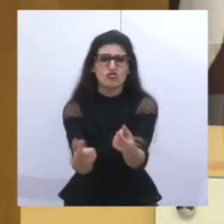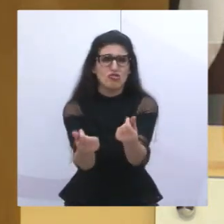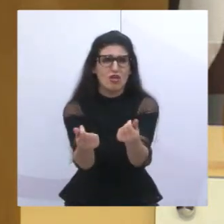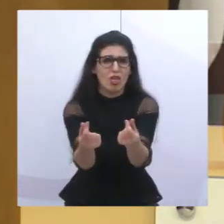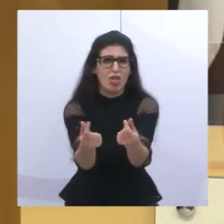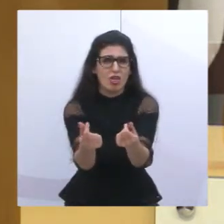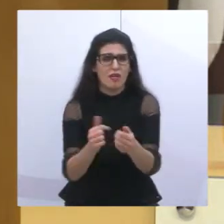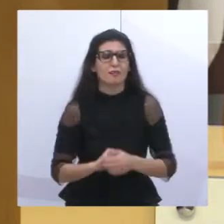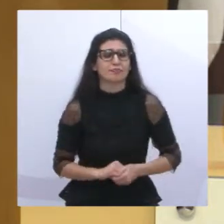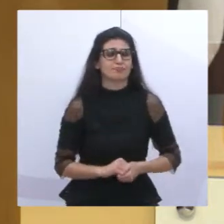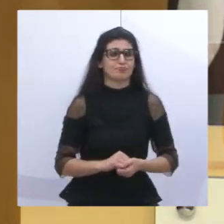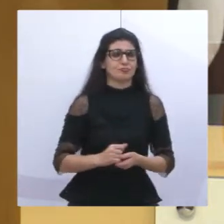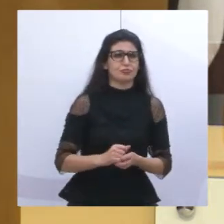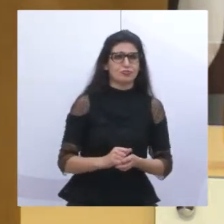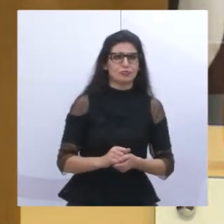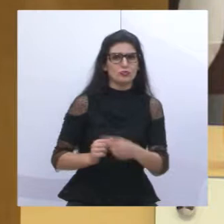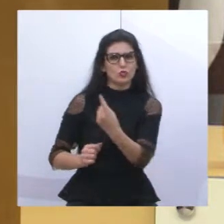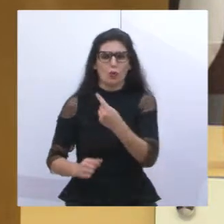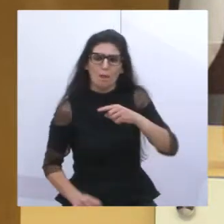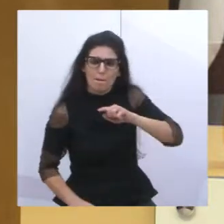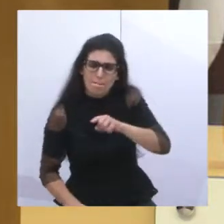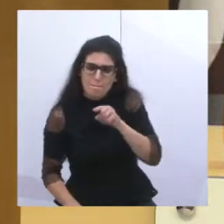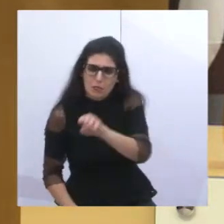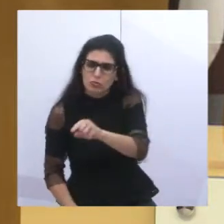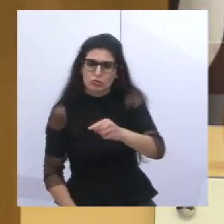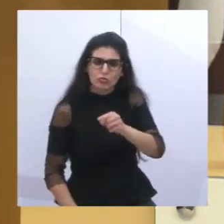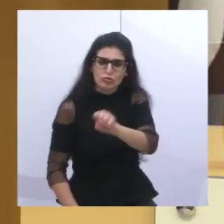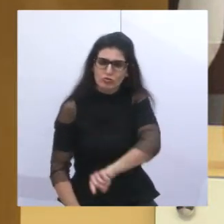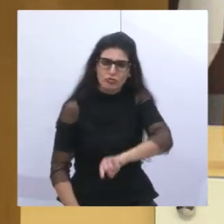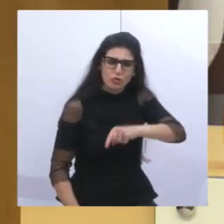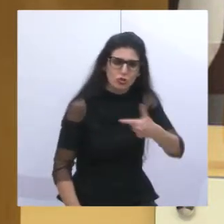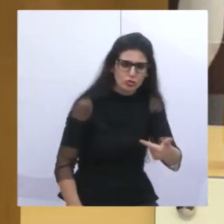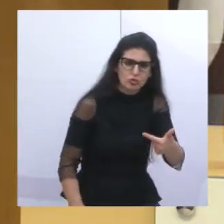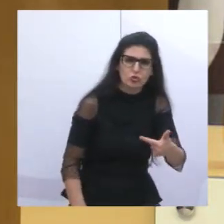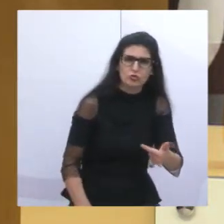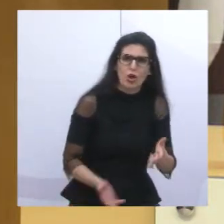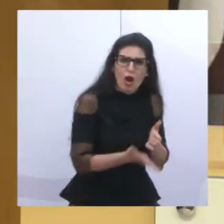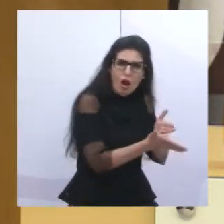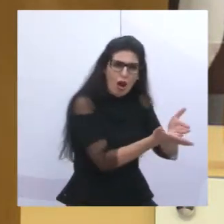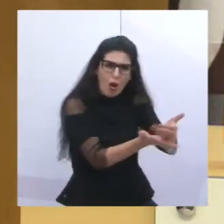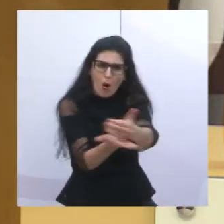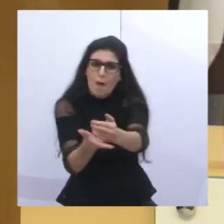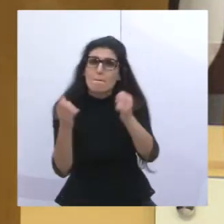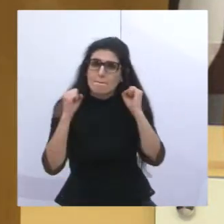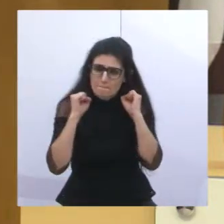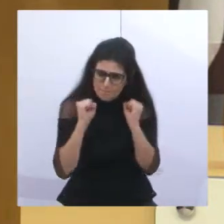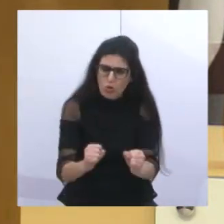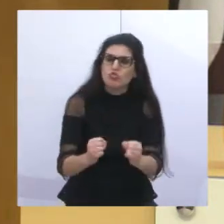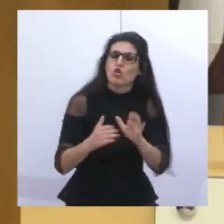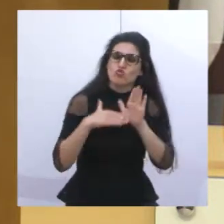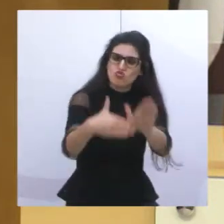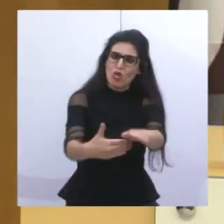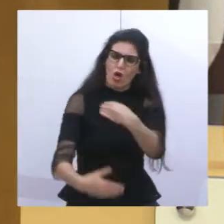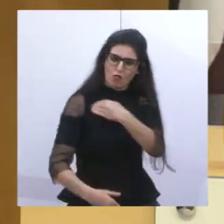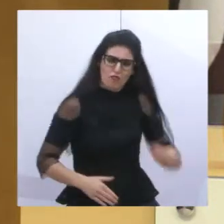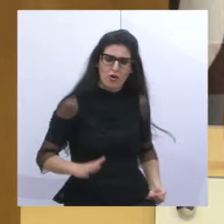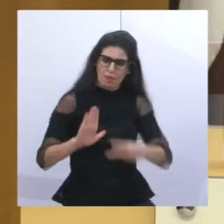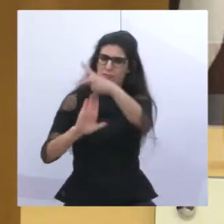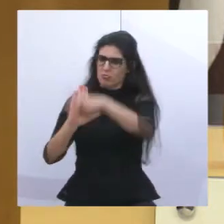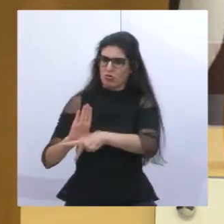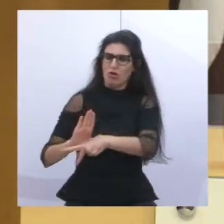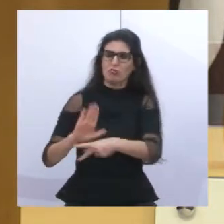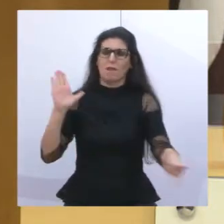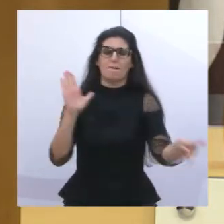que fala 1,2% do orçamento a gente pode destinar para a política pública do município. Se